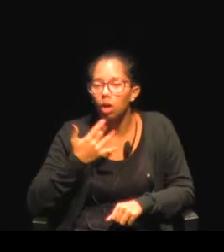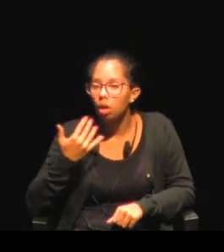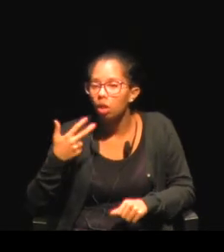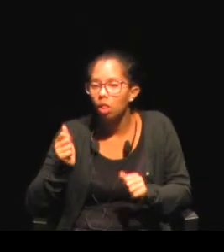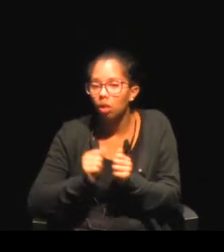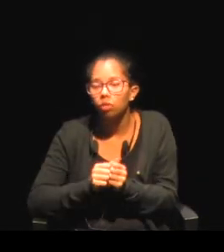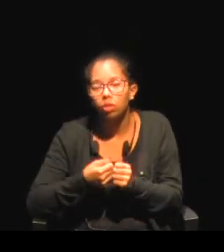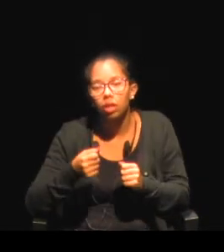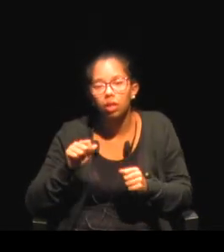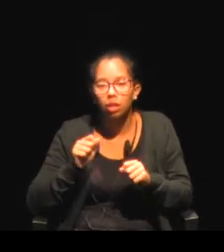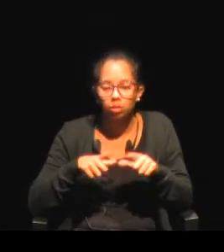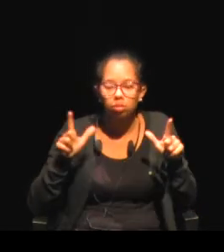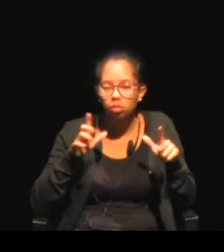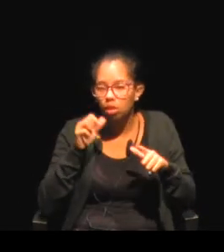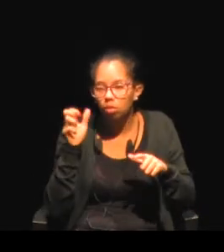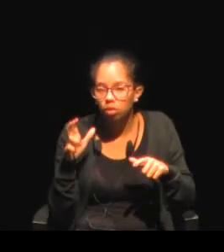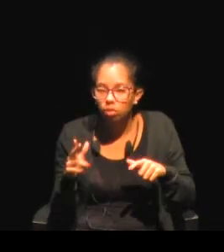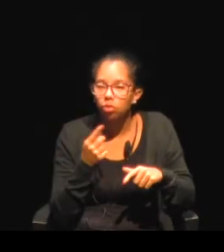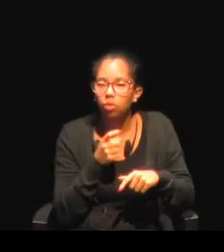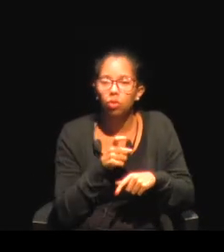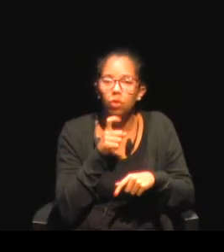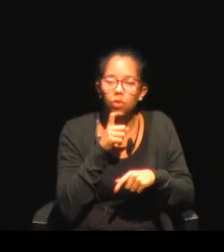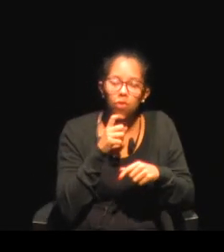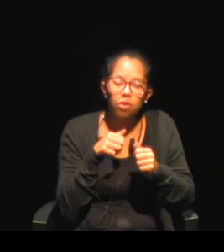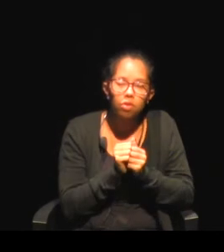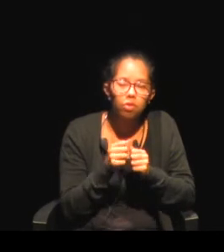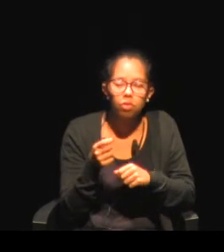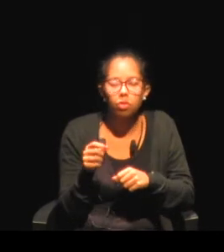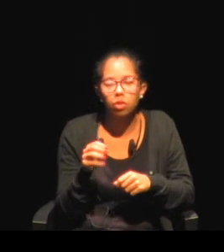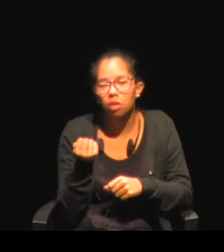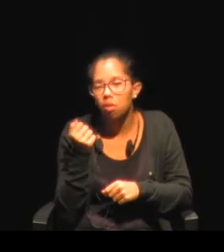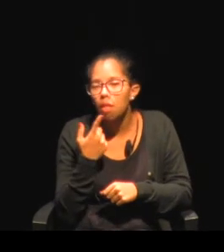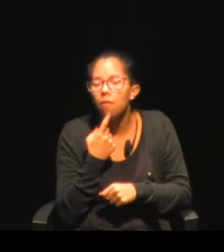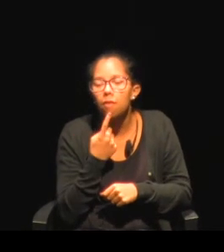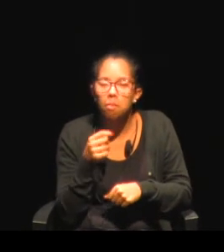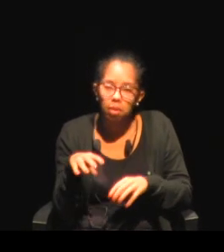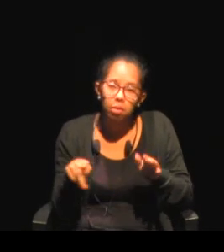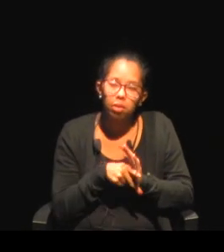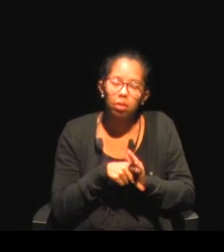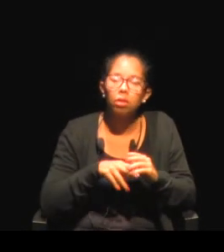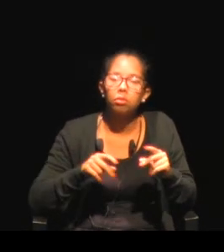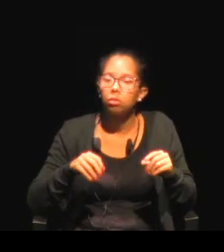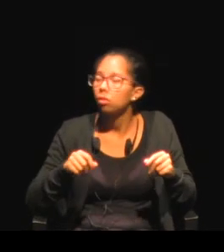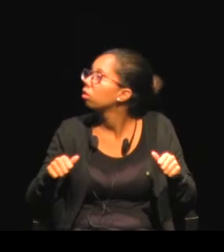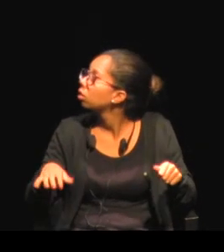rua de pedestres, uma coisa que a cidade cruza dentro do sítio histórico